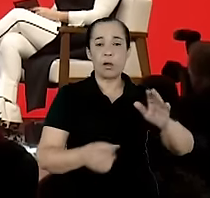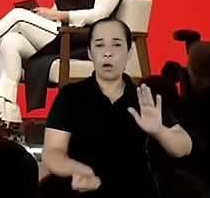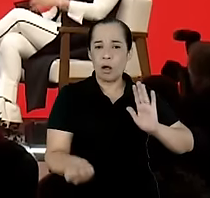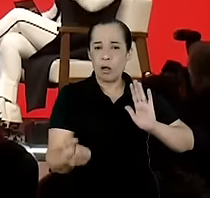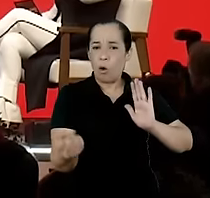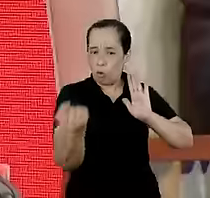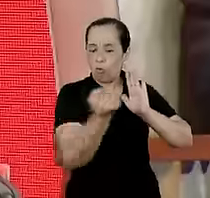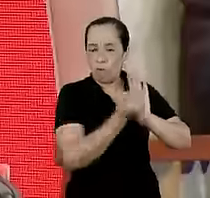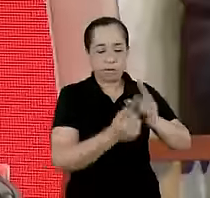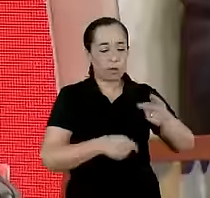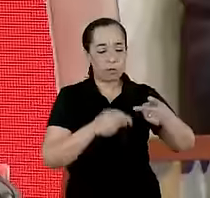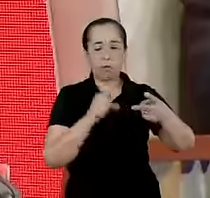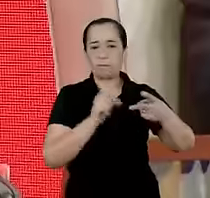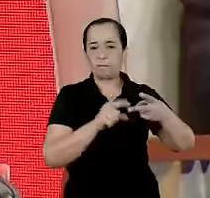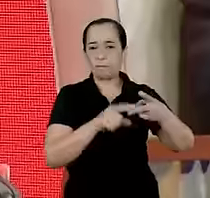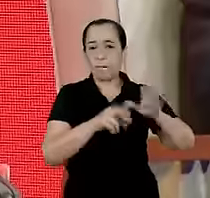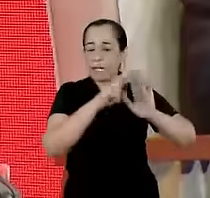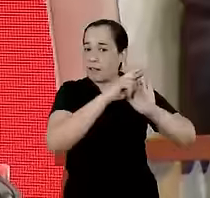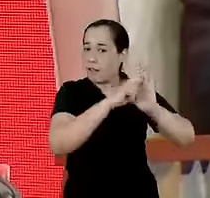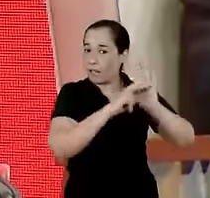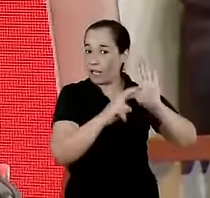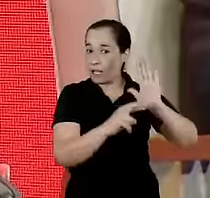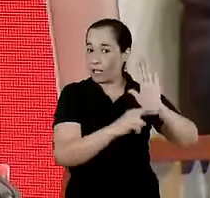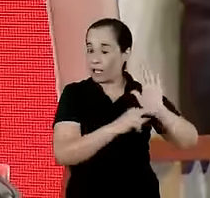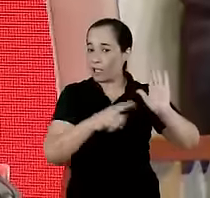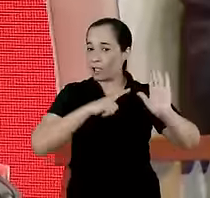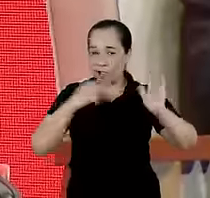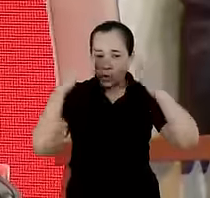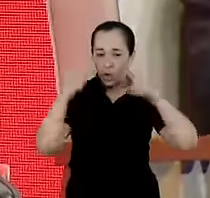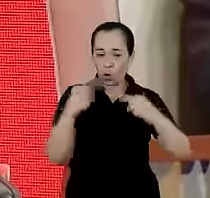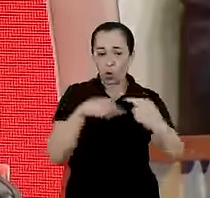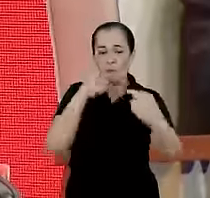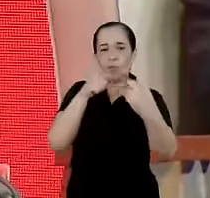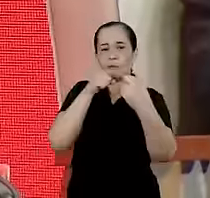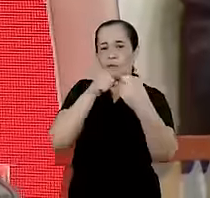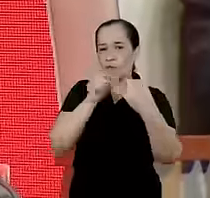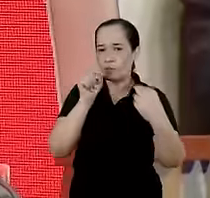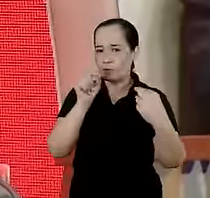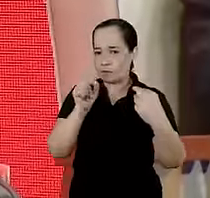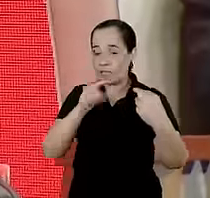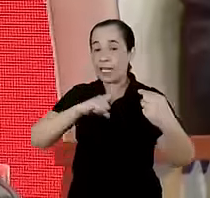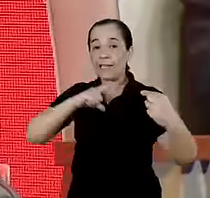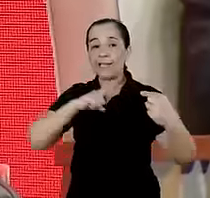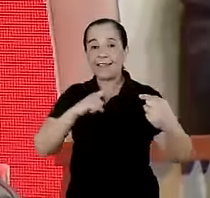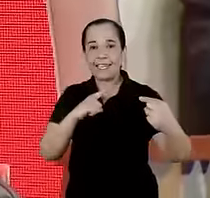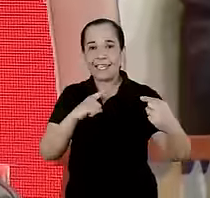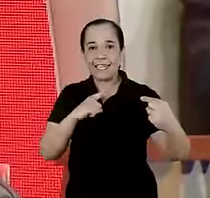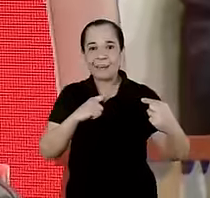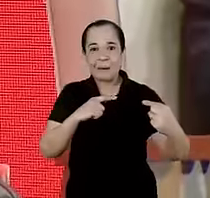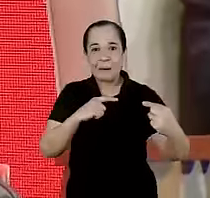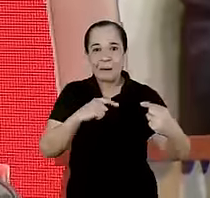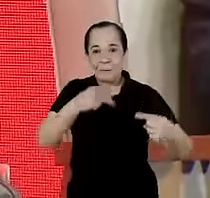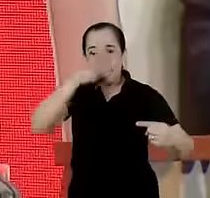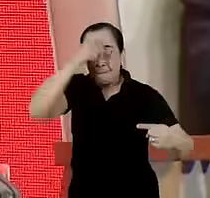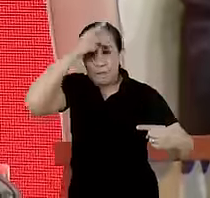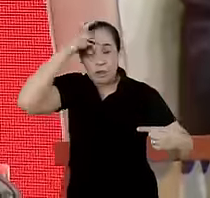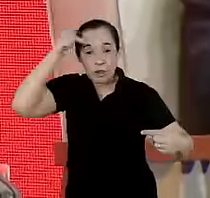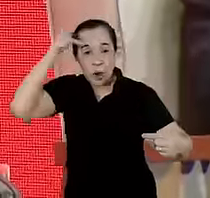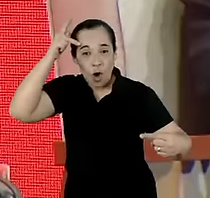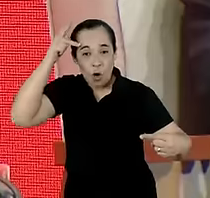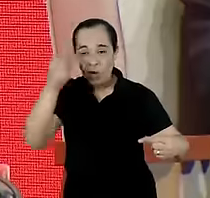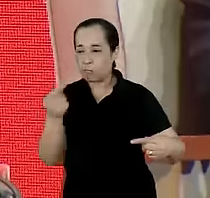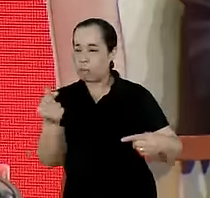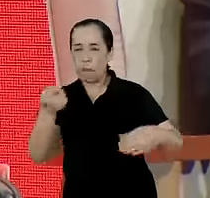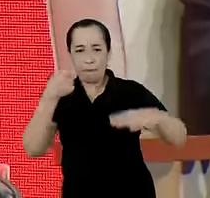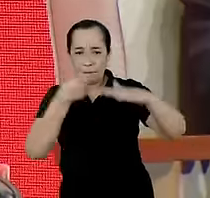investimento regras que sempre miraram na ideia de trazer mais investidores de varejo para dentro do mercado de